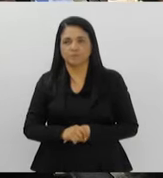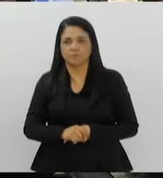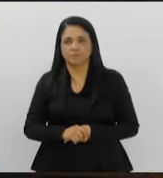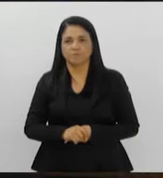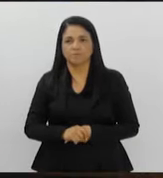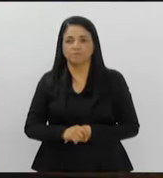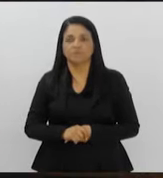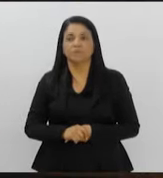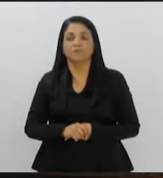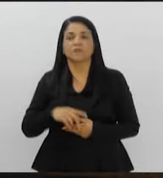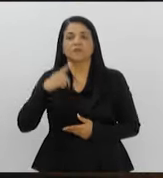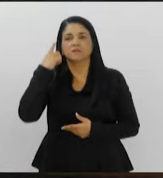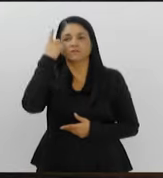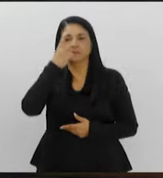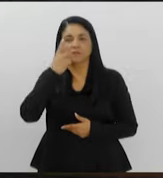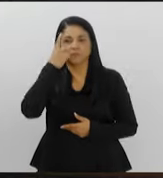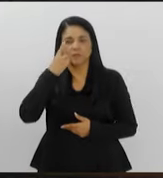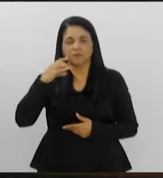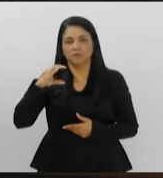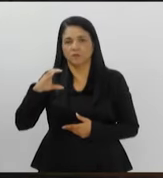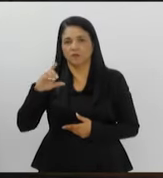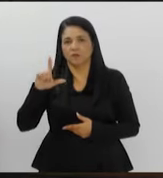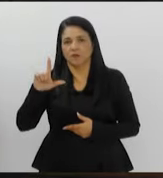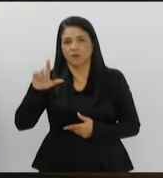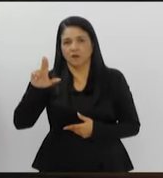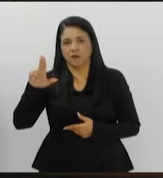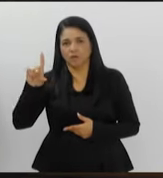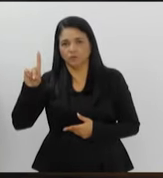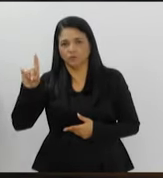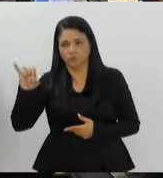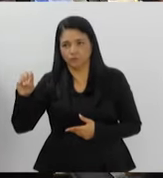Nosso nome, deputado Cláudio Caiado.